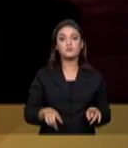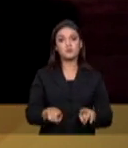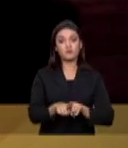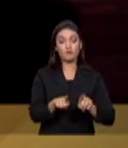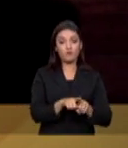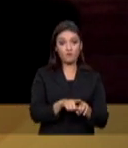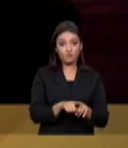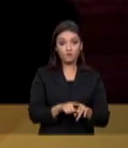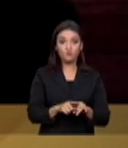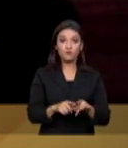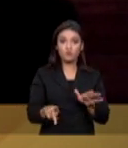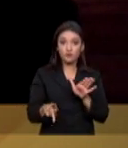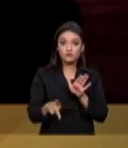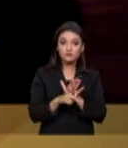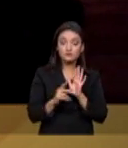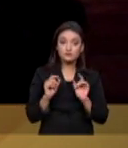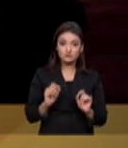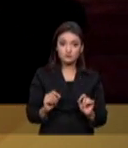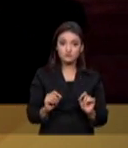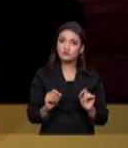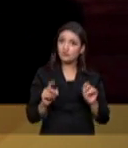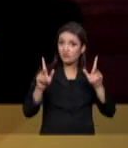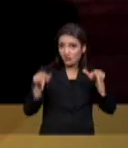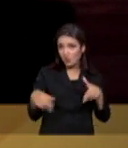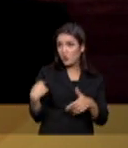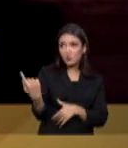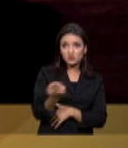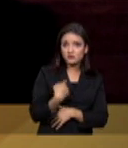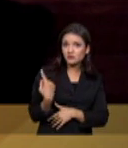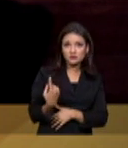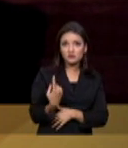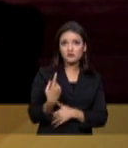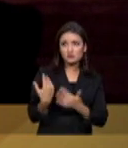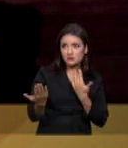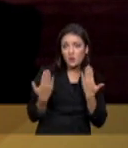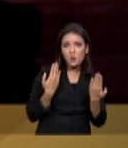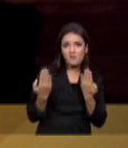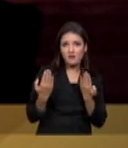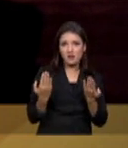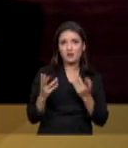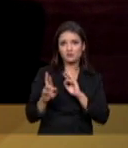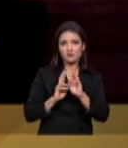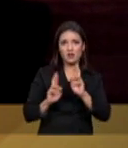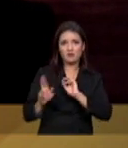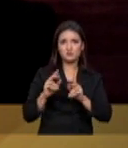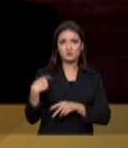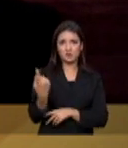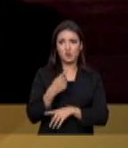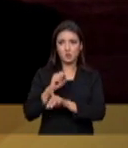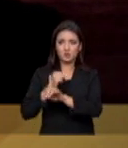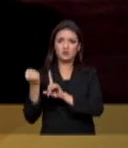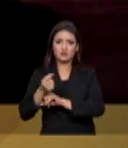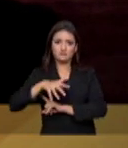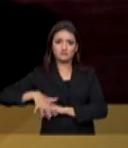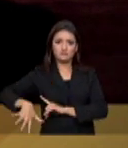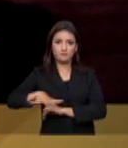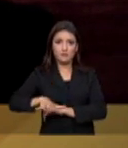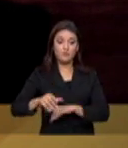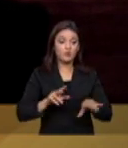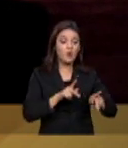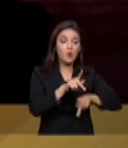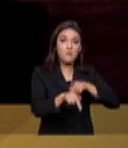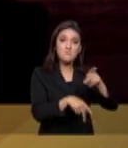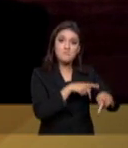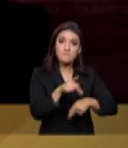específicos em relação a nossa a sociedade envolvente a cada povo